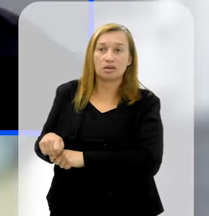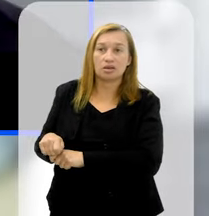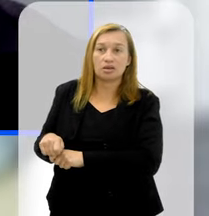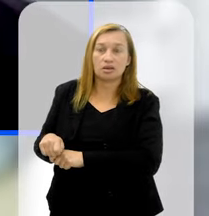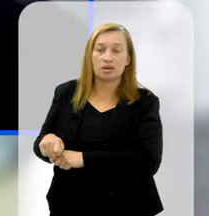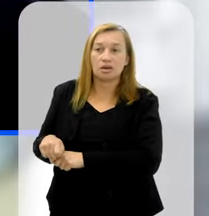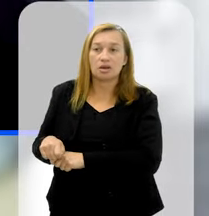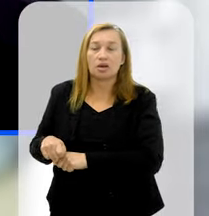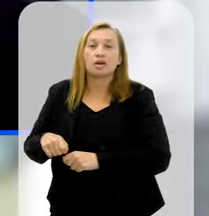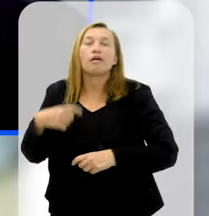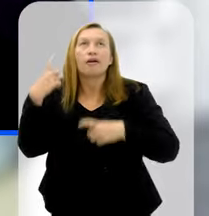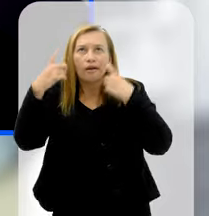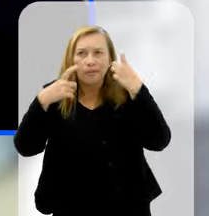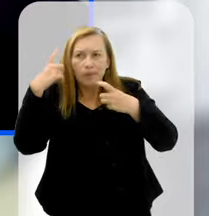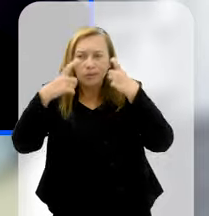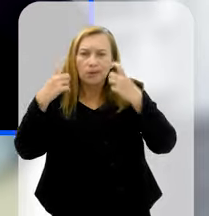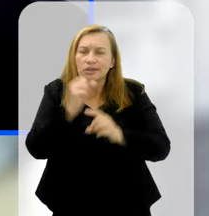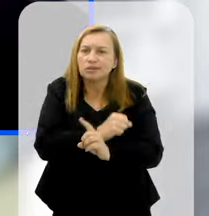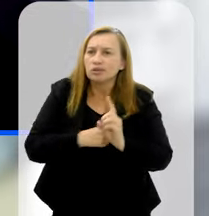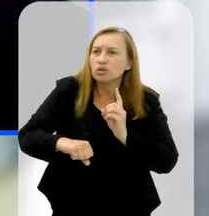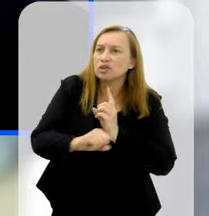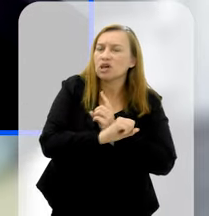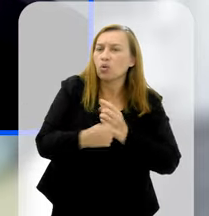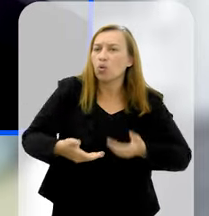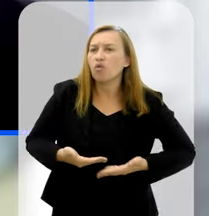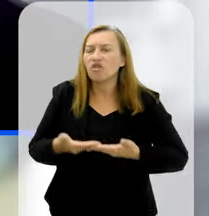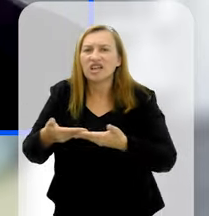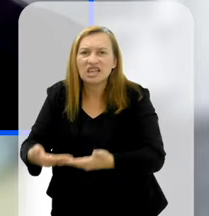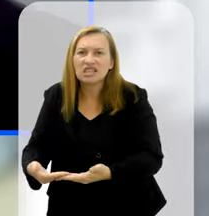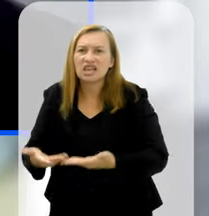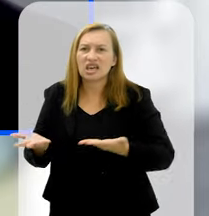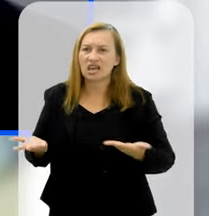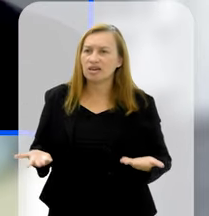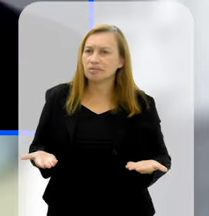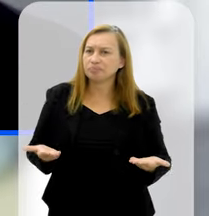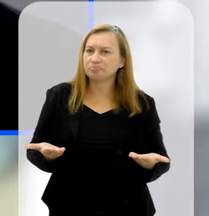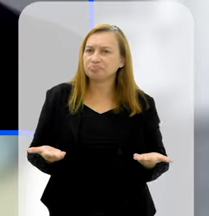sem que tivesse a preocupação social de oferecer...